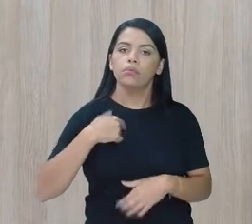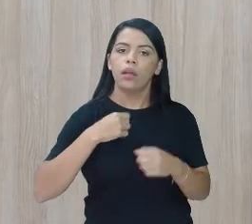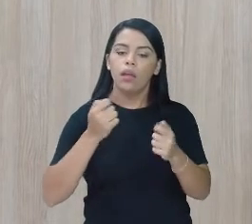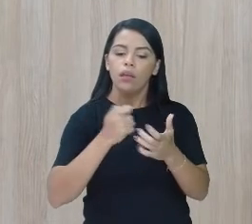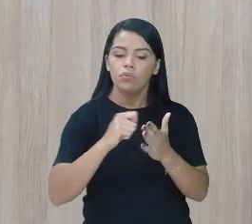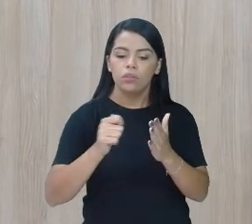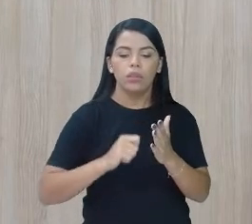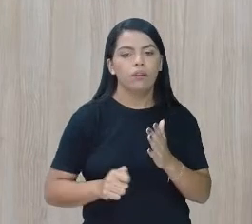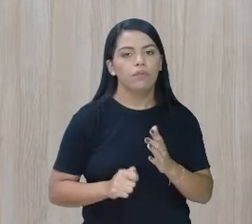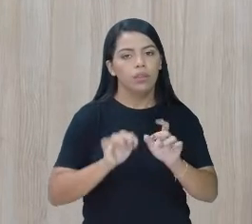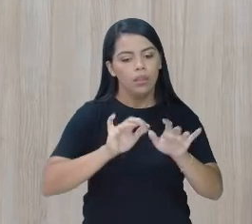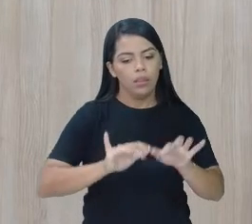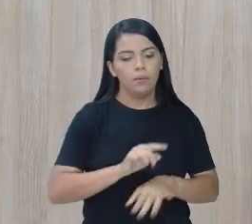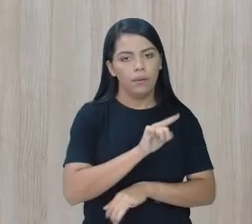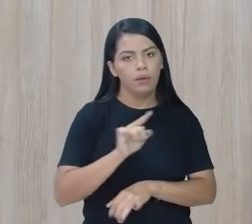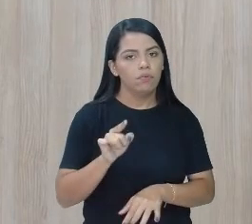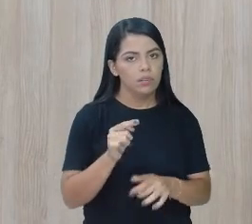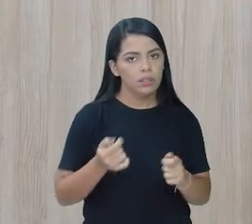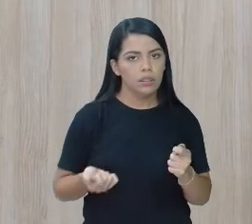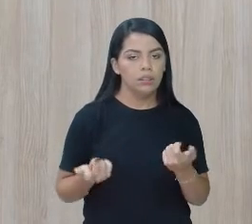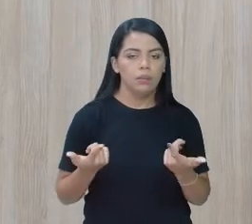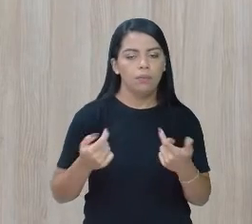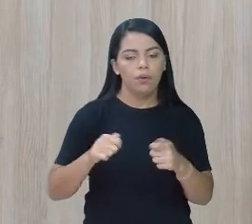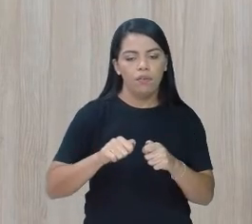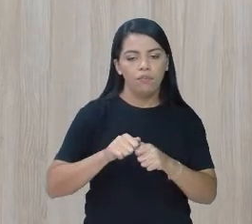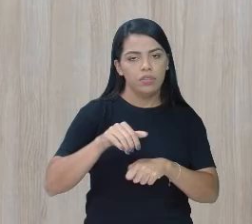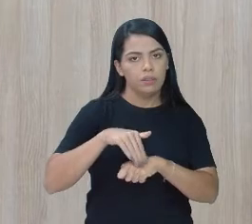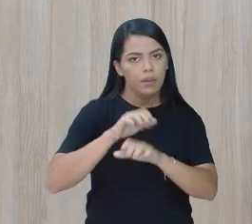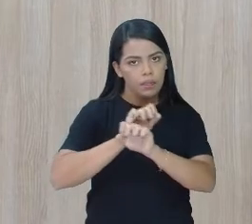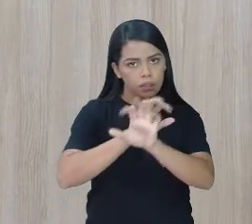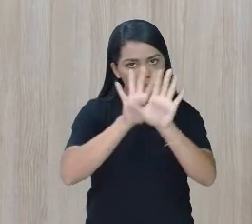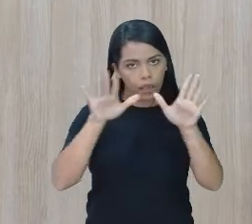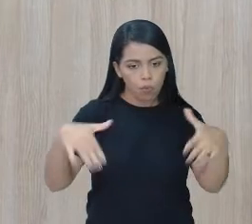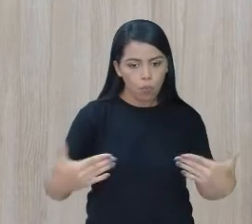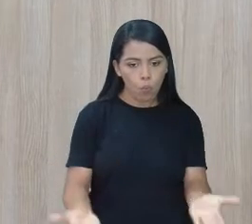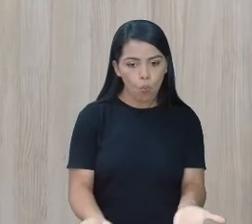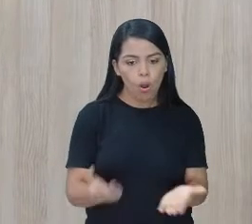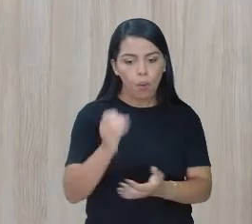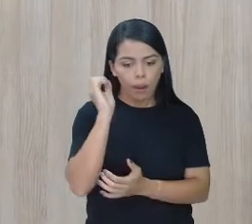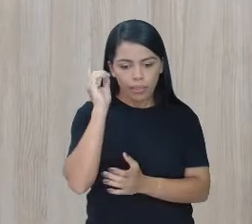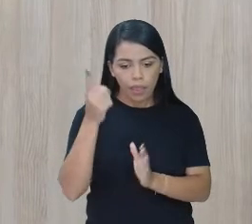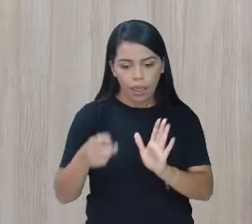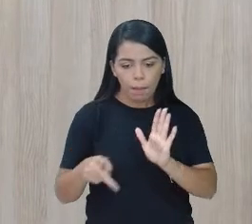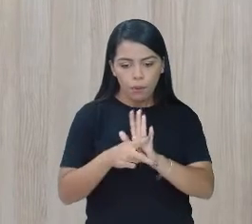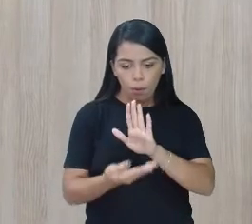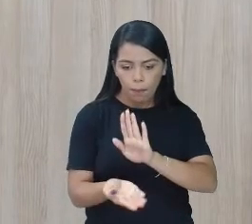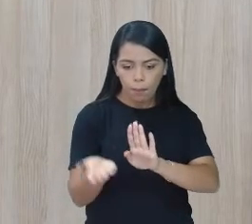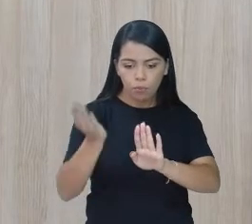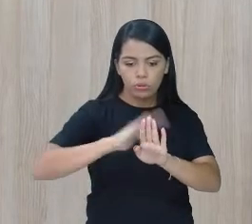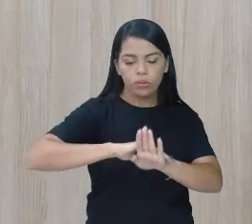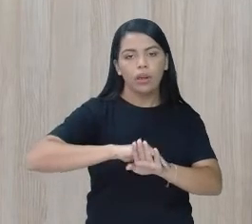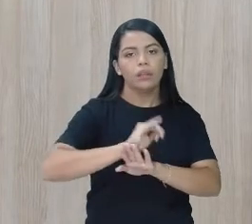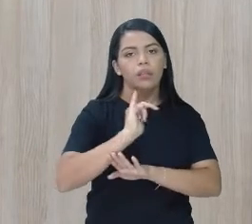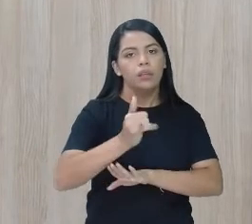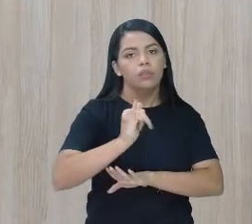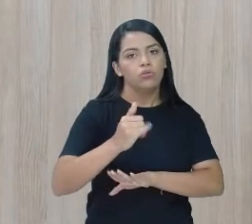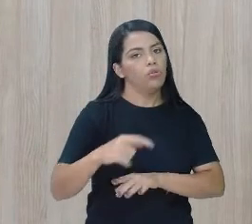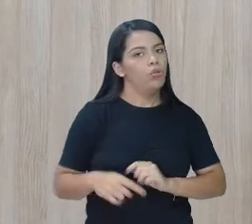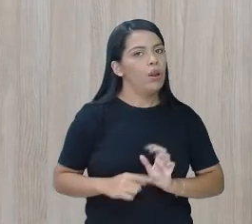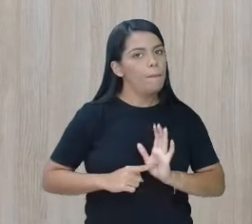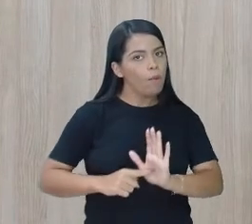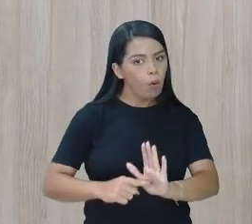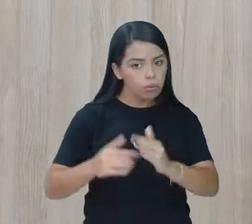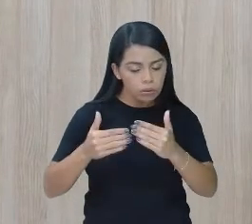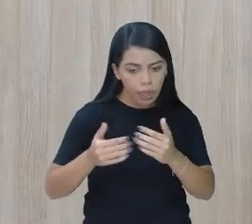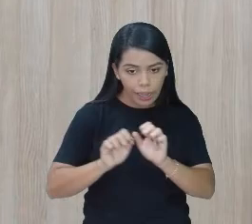para poder ficar mais nítido qual era a ideia por trás daquela fábula. Então, nem toda fábula vai trazer a moral da história